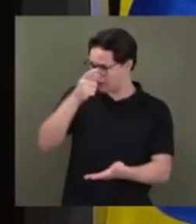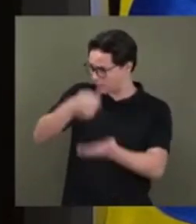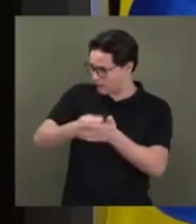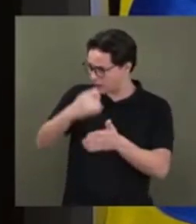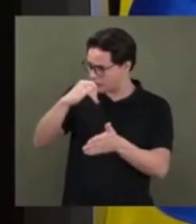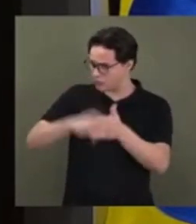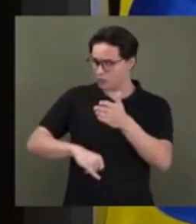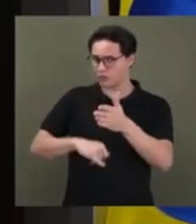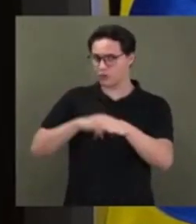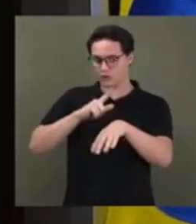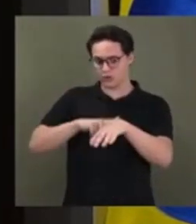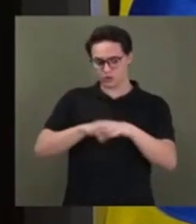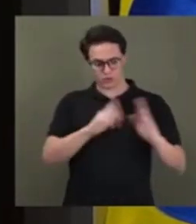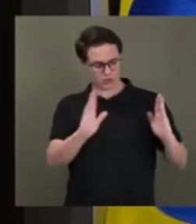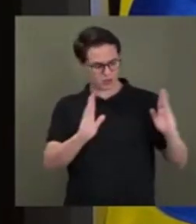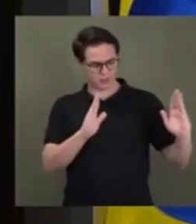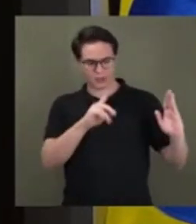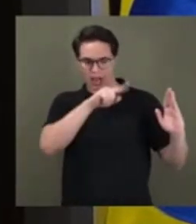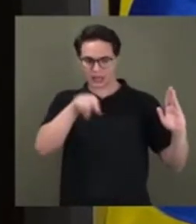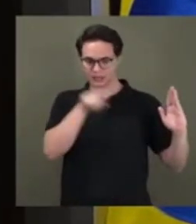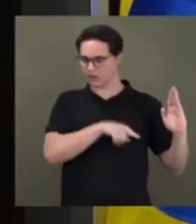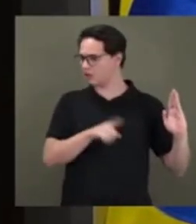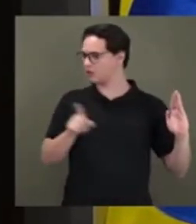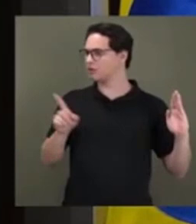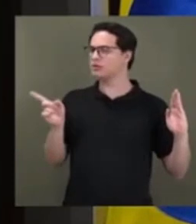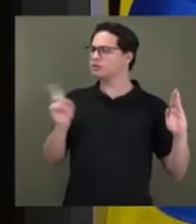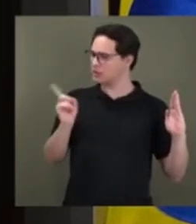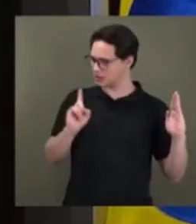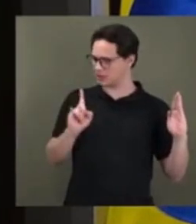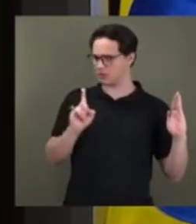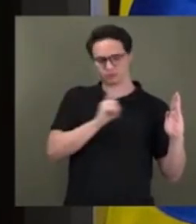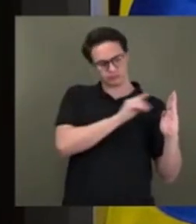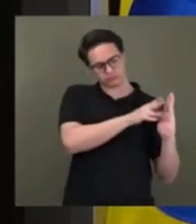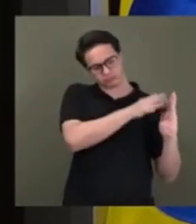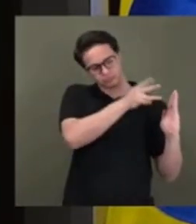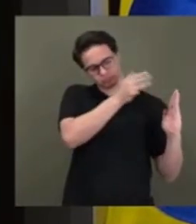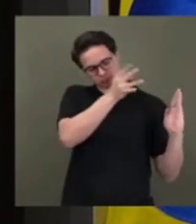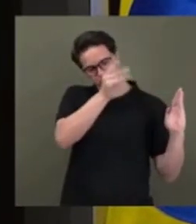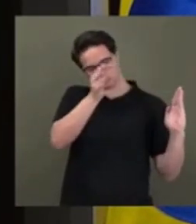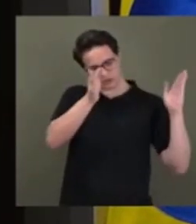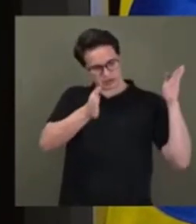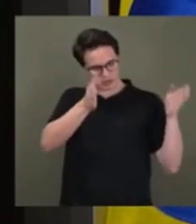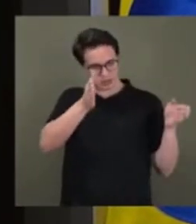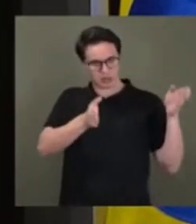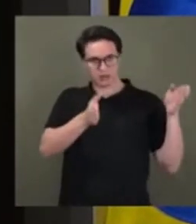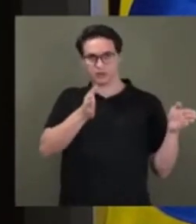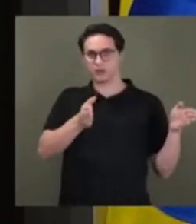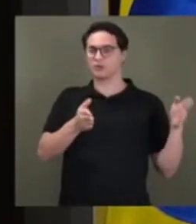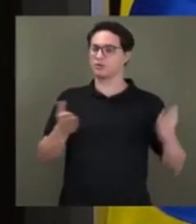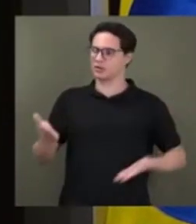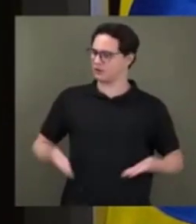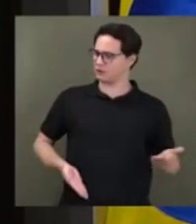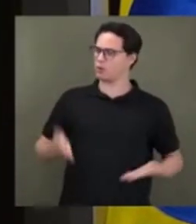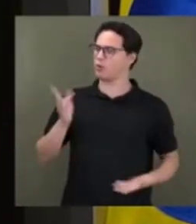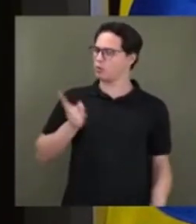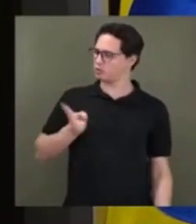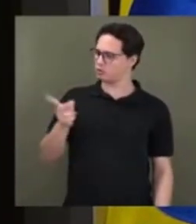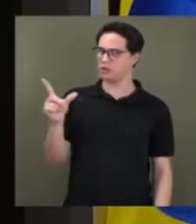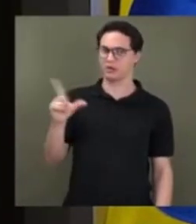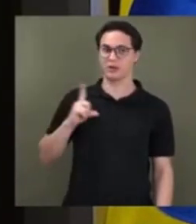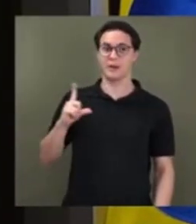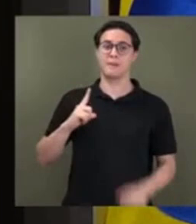tempo não vai ser anulado. Este tempo contributivo o servidor manterá.